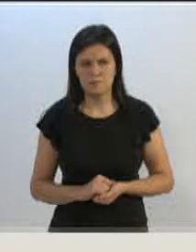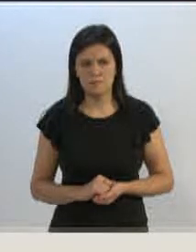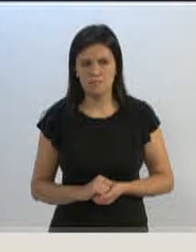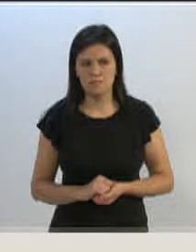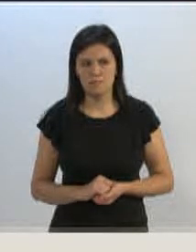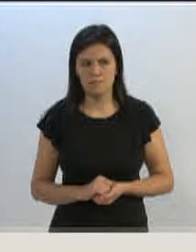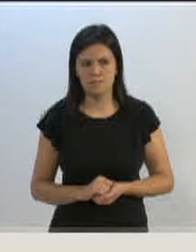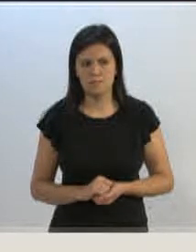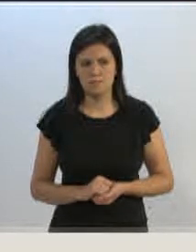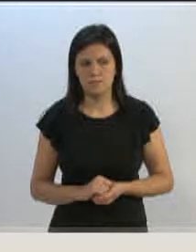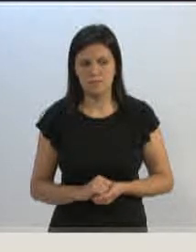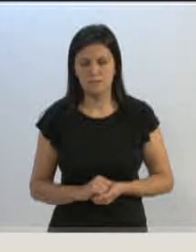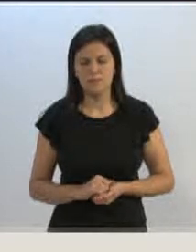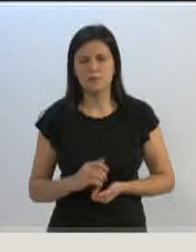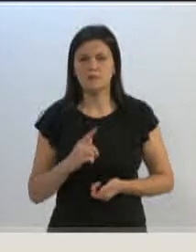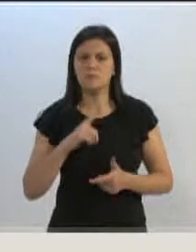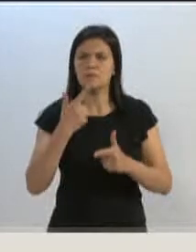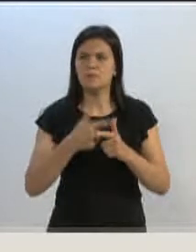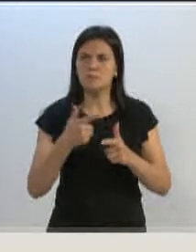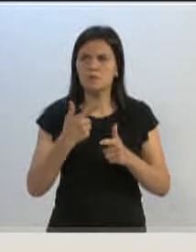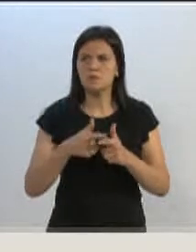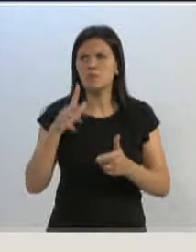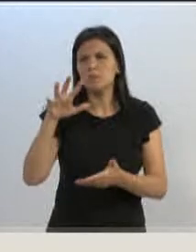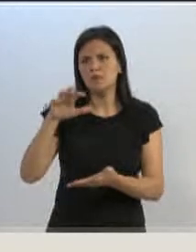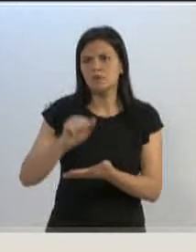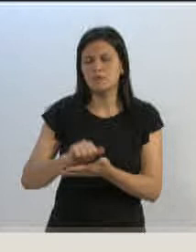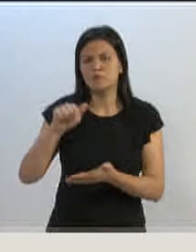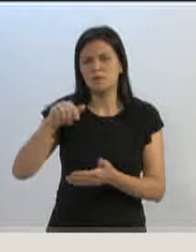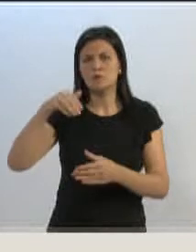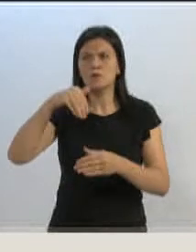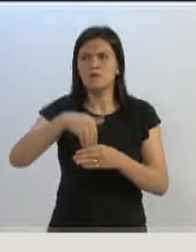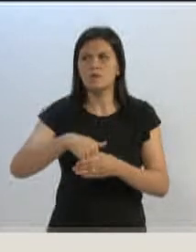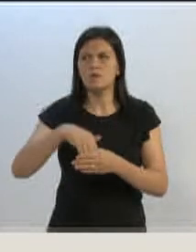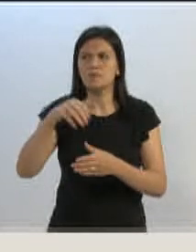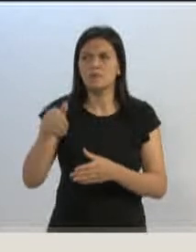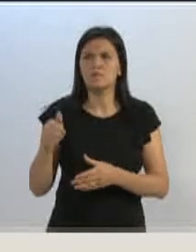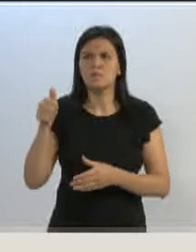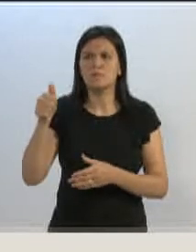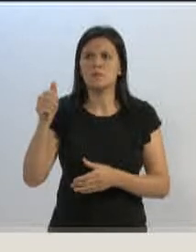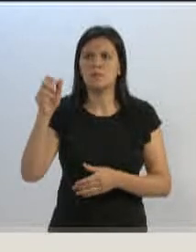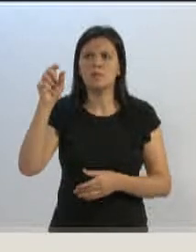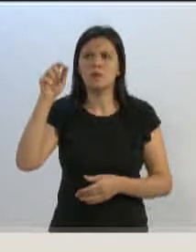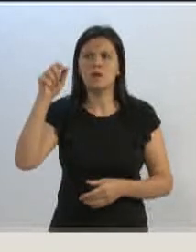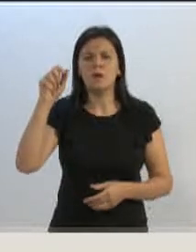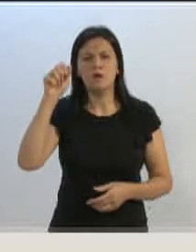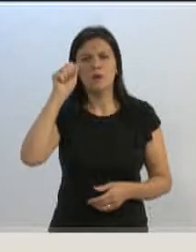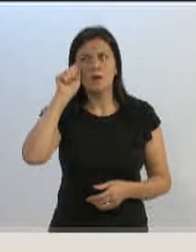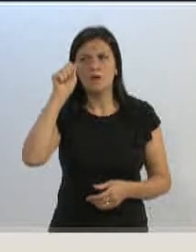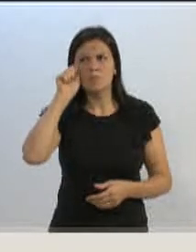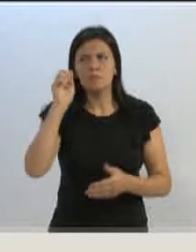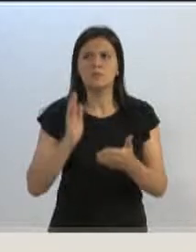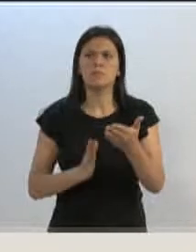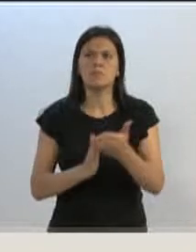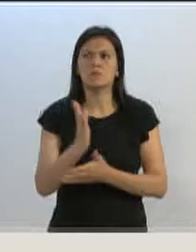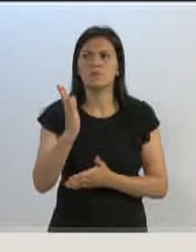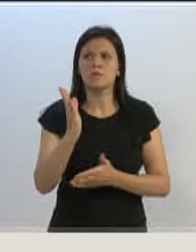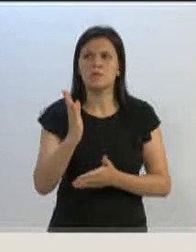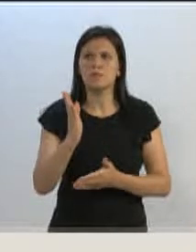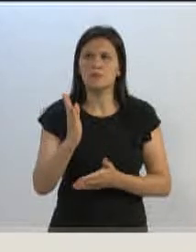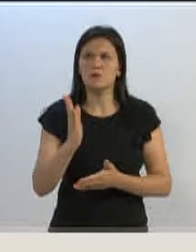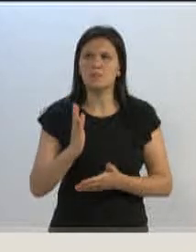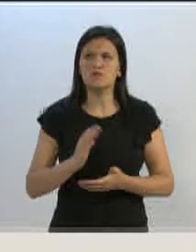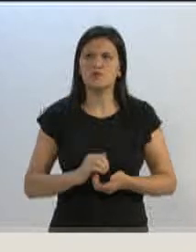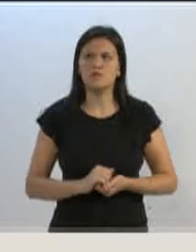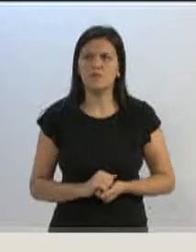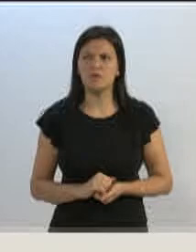tivemos um pequeno problema técnico registro aqui o voto também favorável do vereador almir vieira dessa forma foi aprovado e vai à sanção do